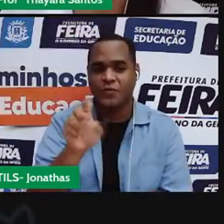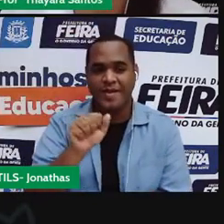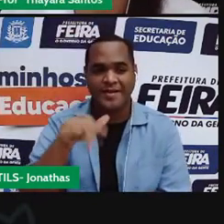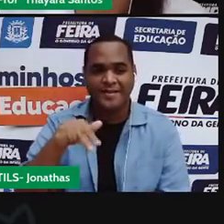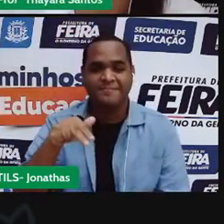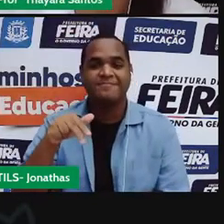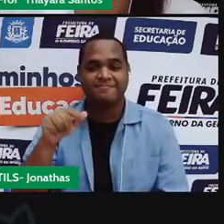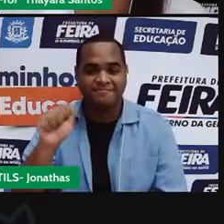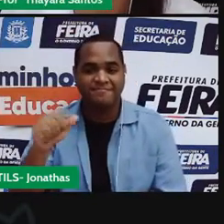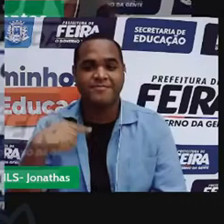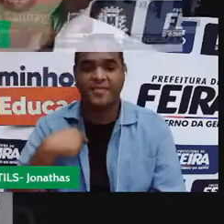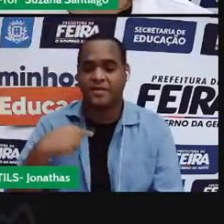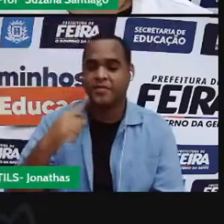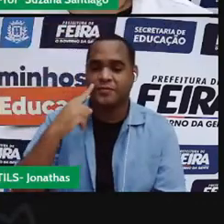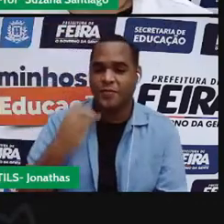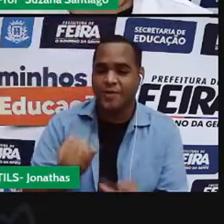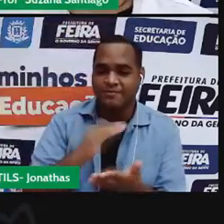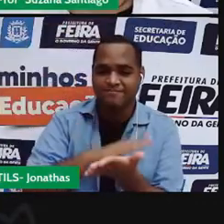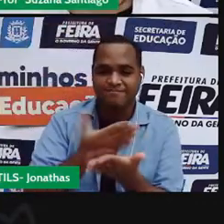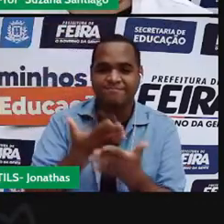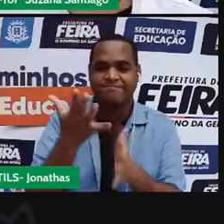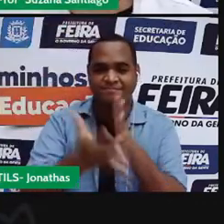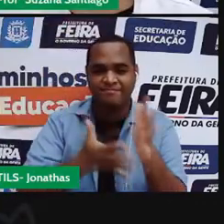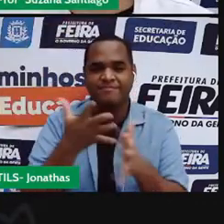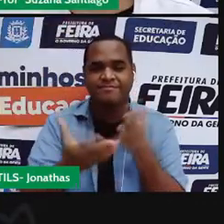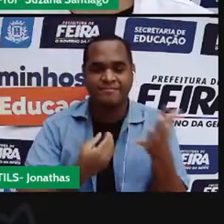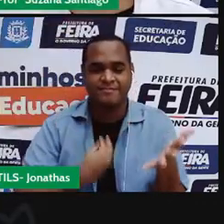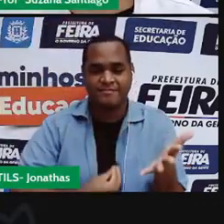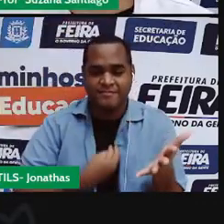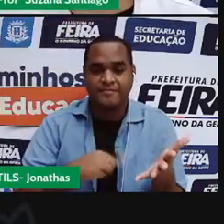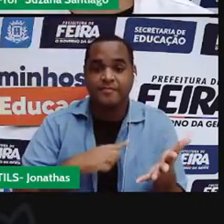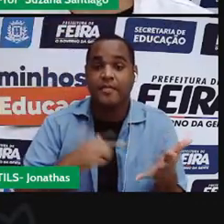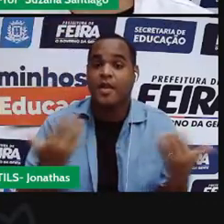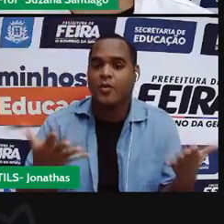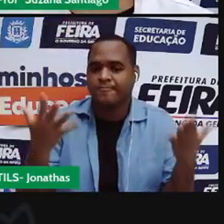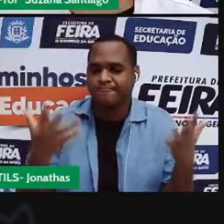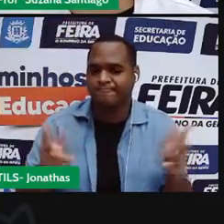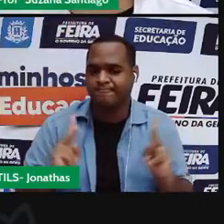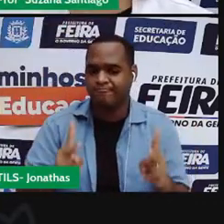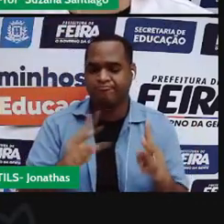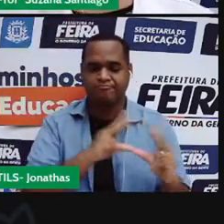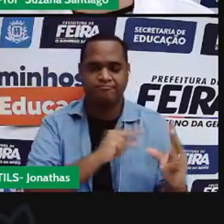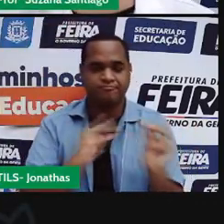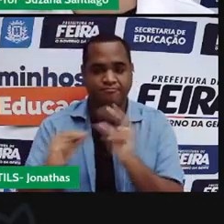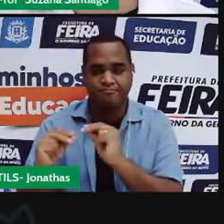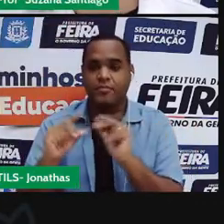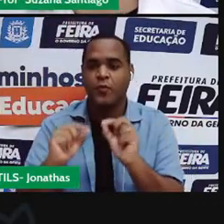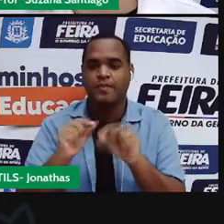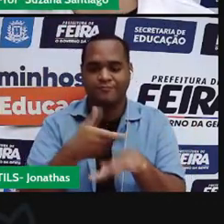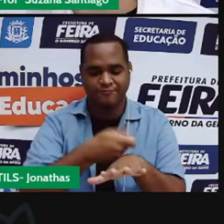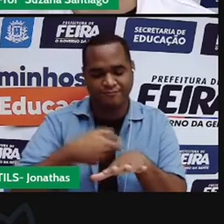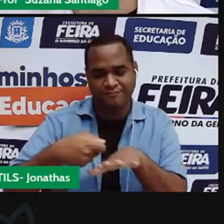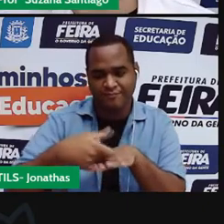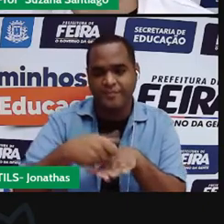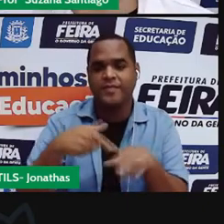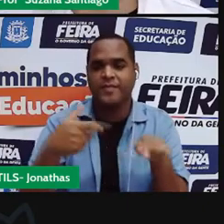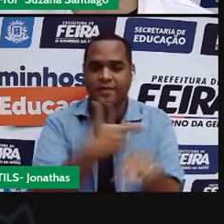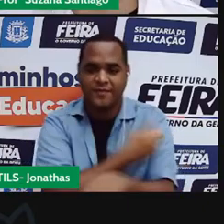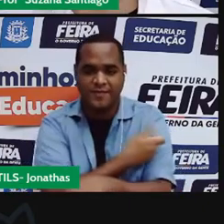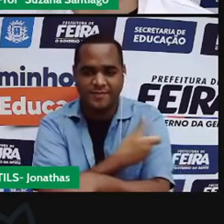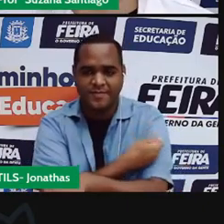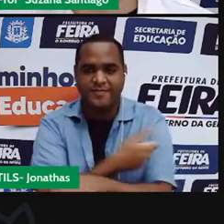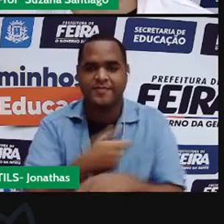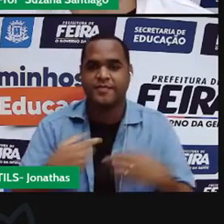é de Ciências, e o Jonatas, que é o nosso intérprete aqui. E vamos continuar o nosso bate-papo sobre fake news e vacinas. Vou colocar